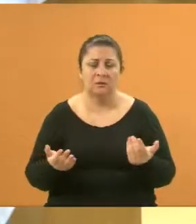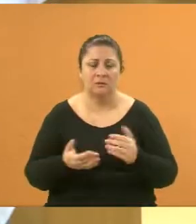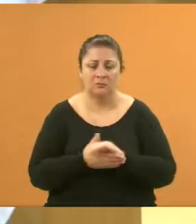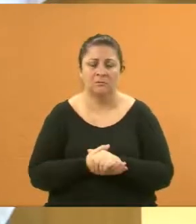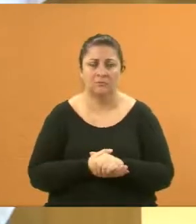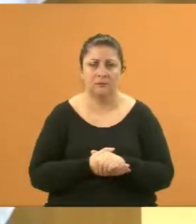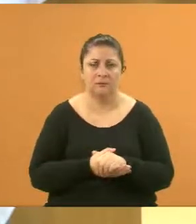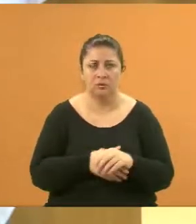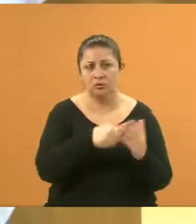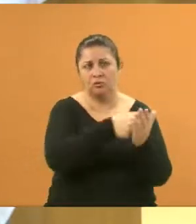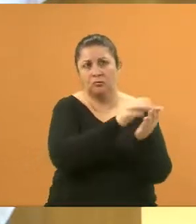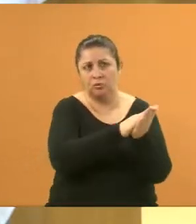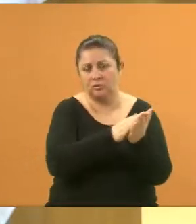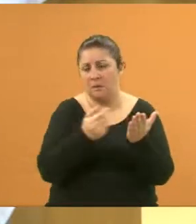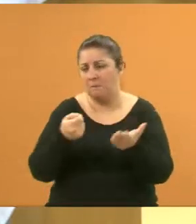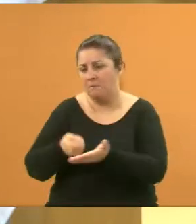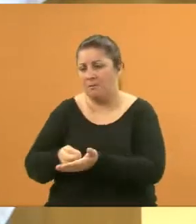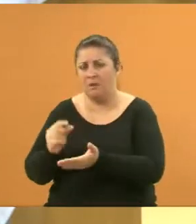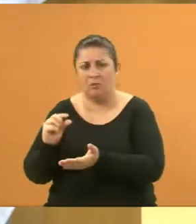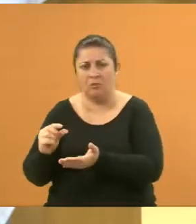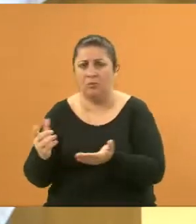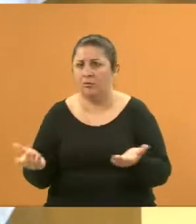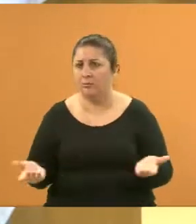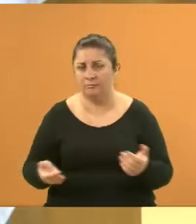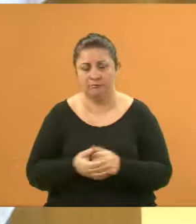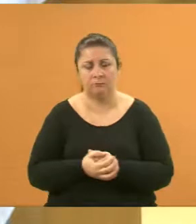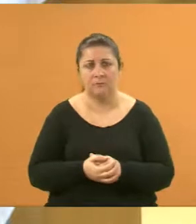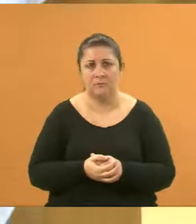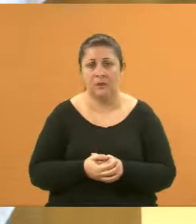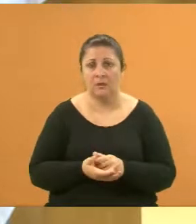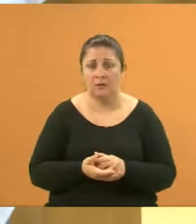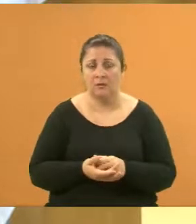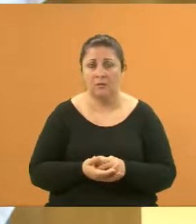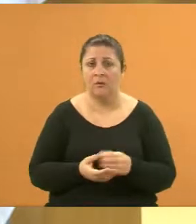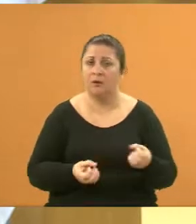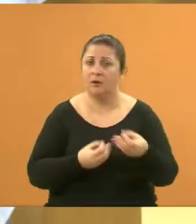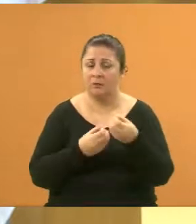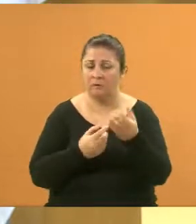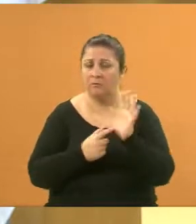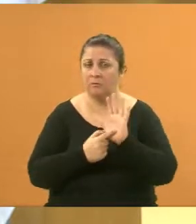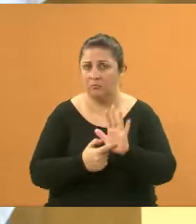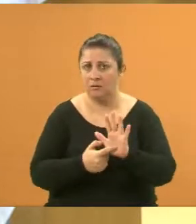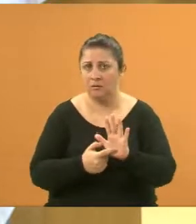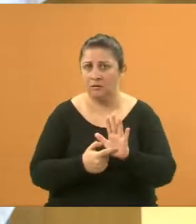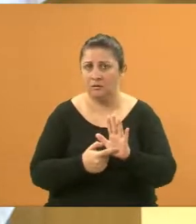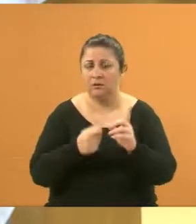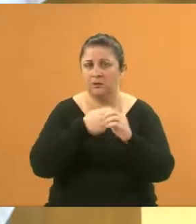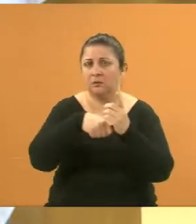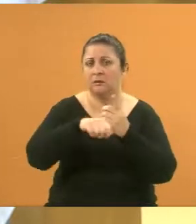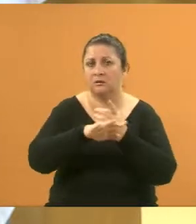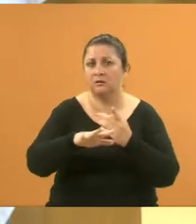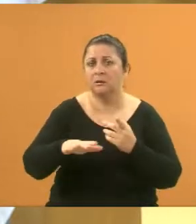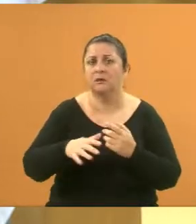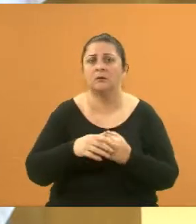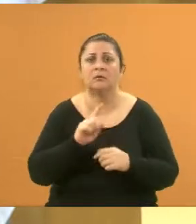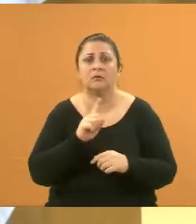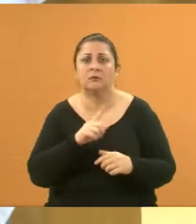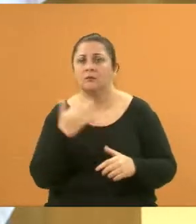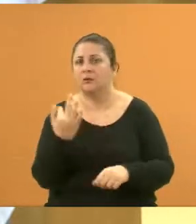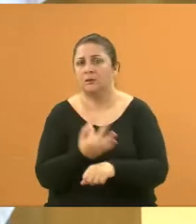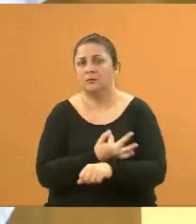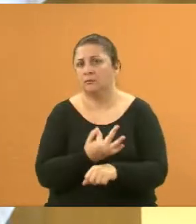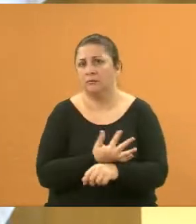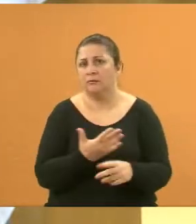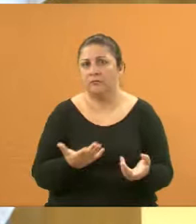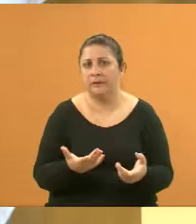cobrado. Portanto, os dados apresentados significam que a administração pública municipal não sofrerá com